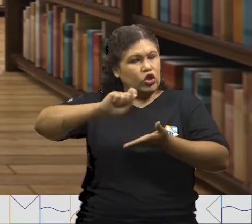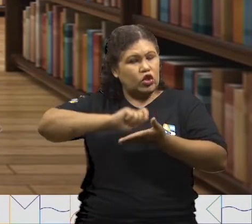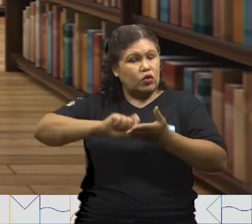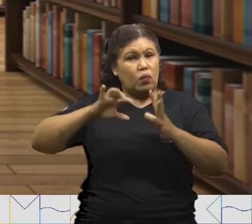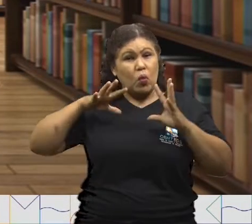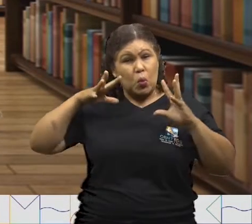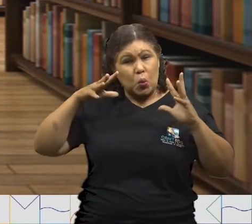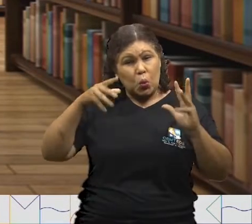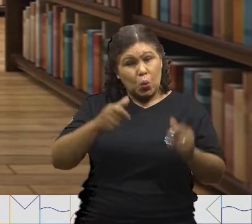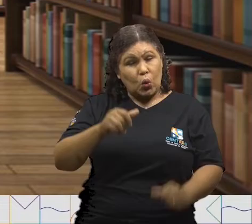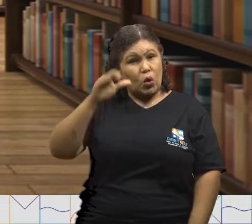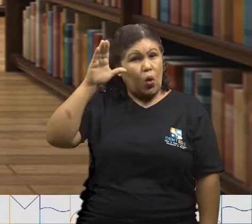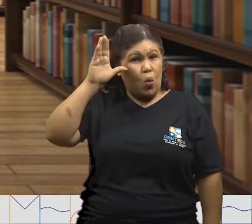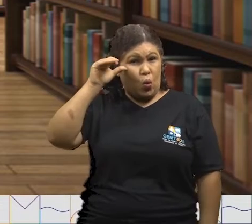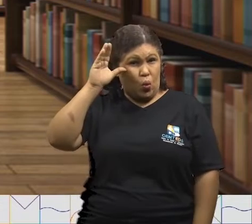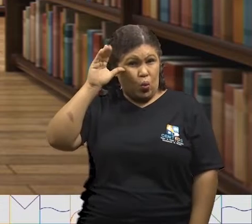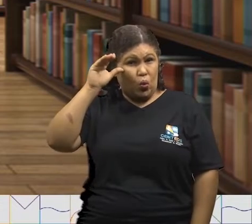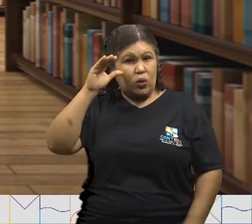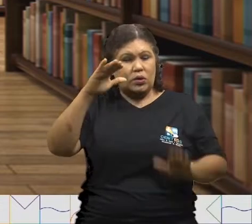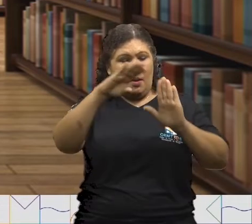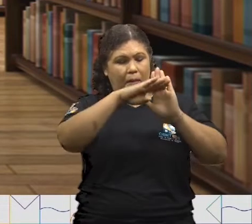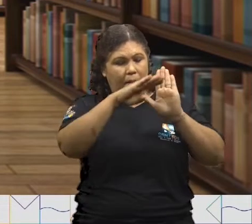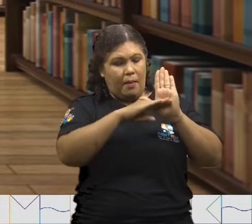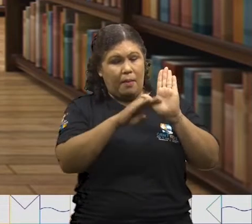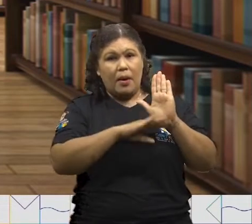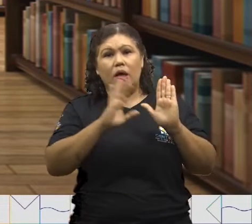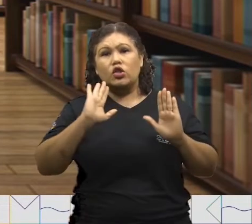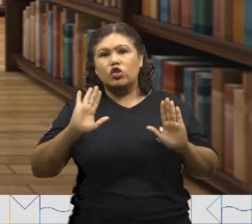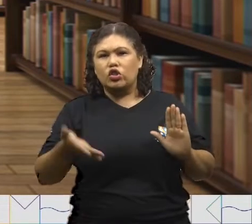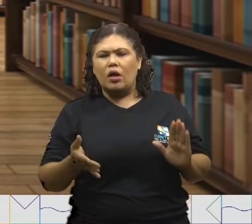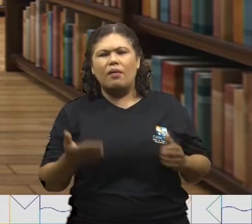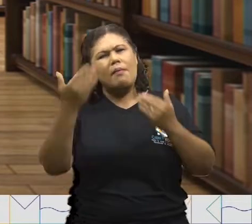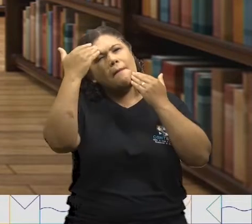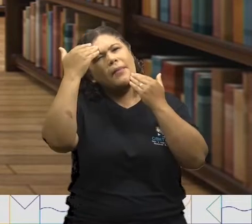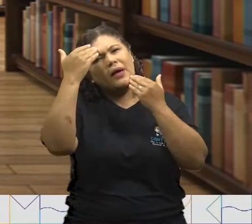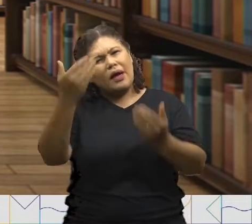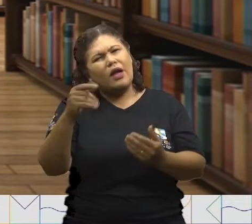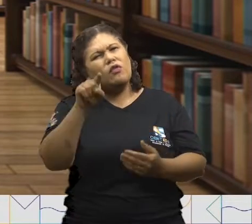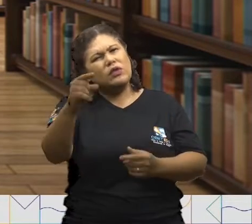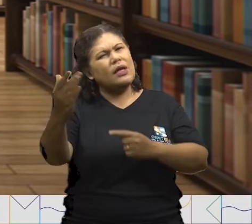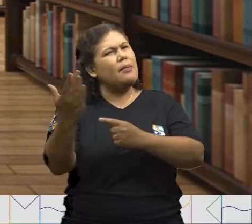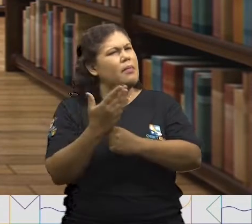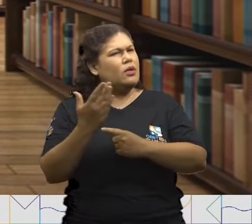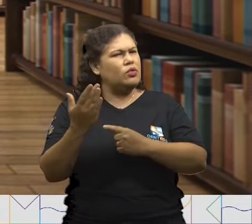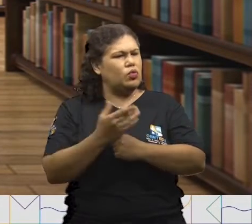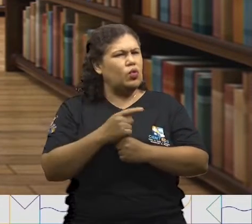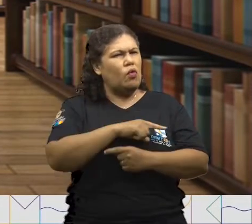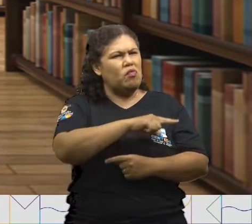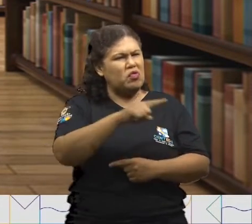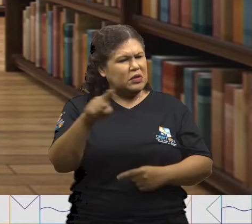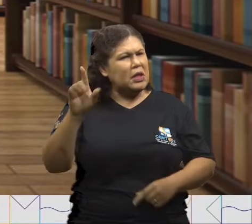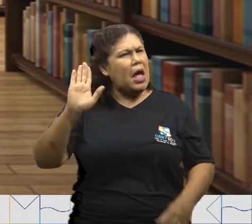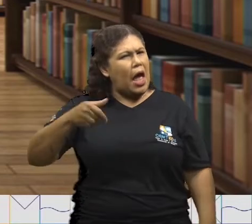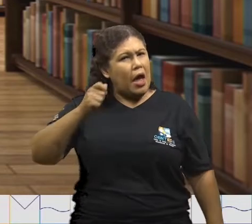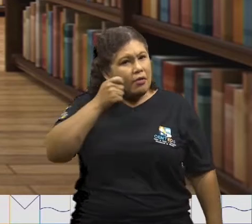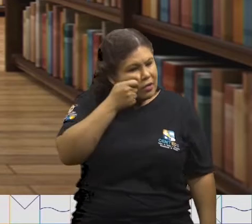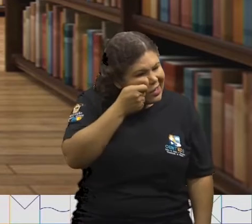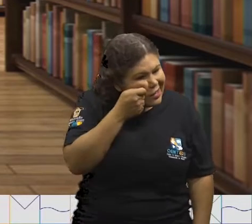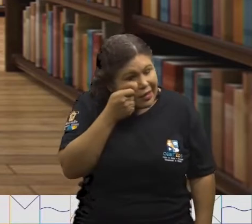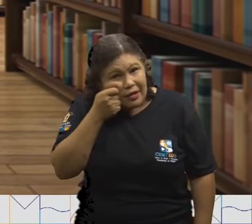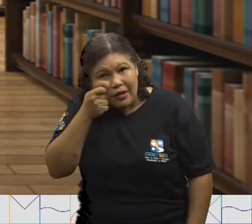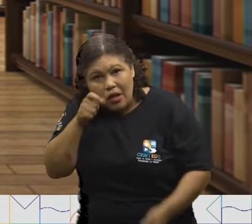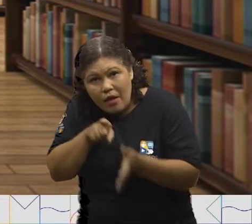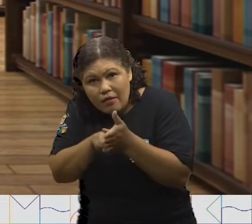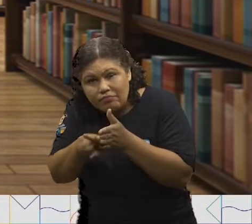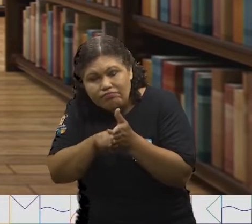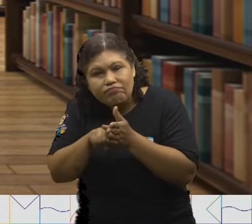as curiosidades em nosso mural. Muito obrigada! Você é um verdadeiro detetive